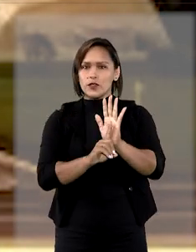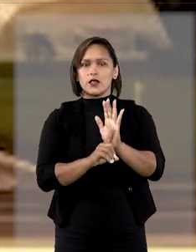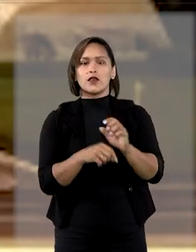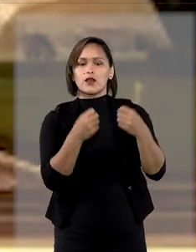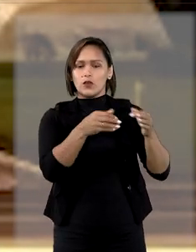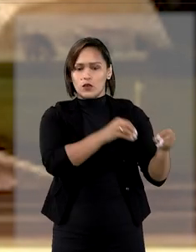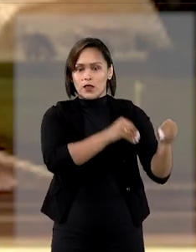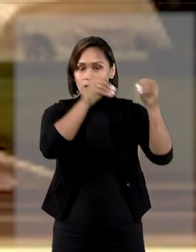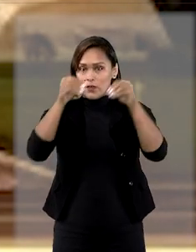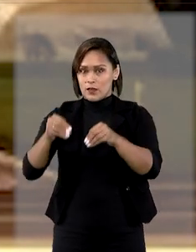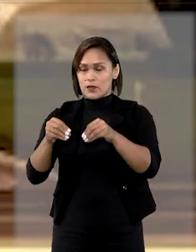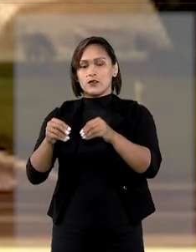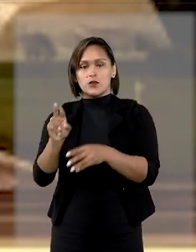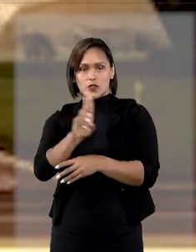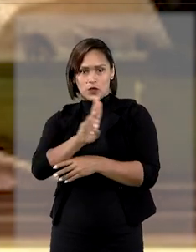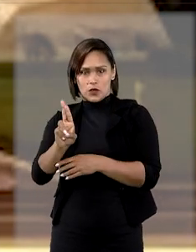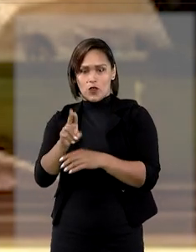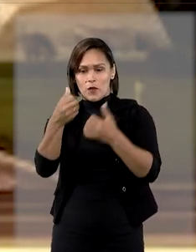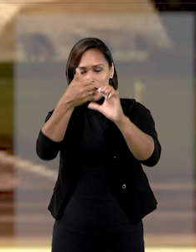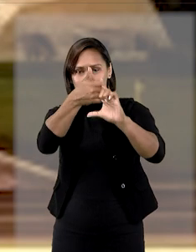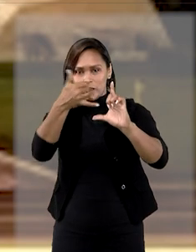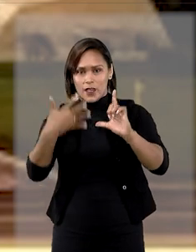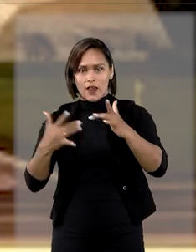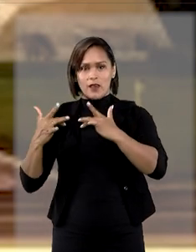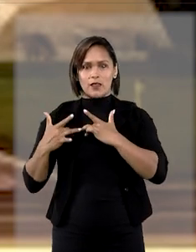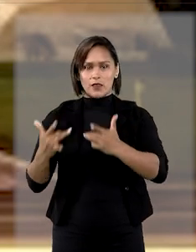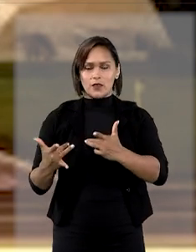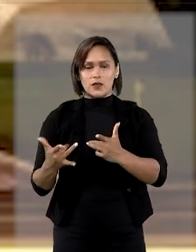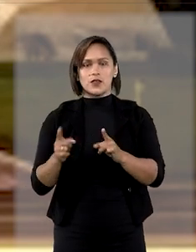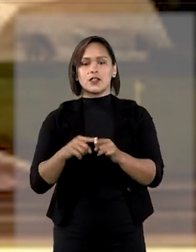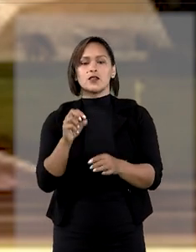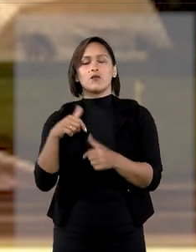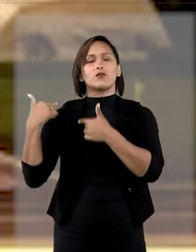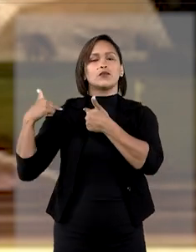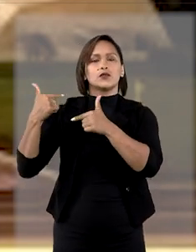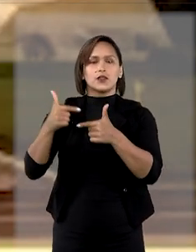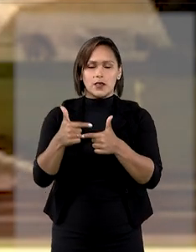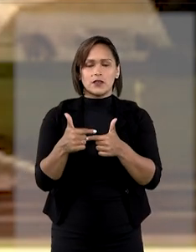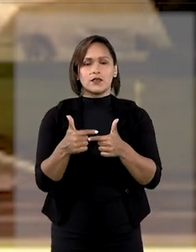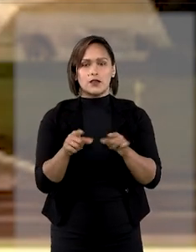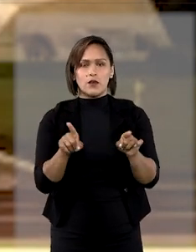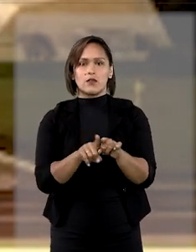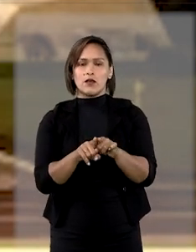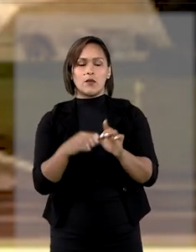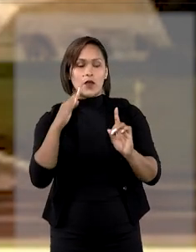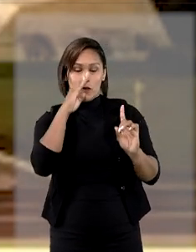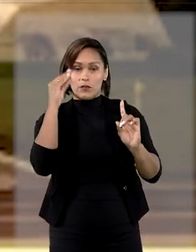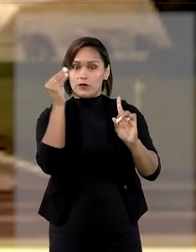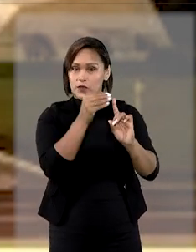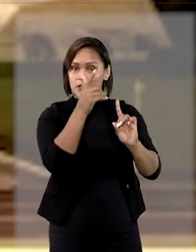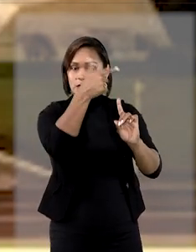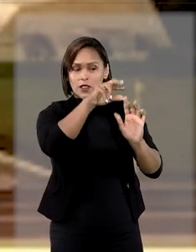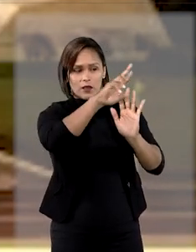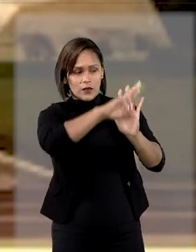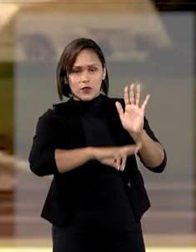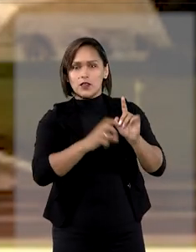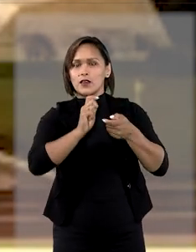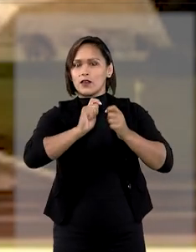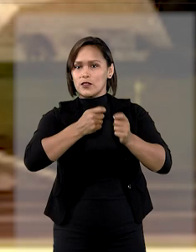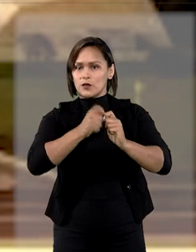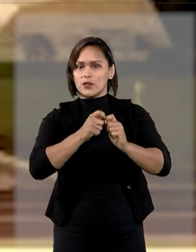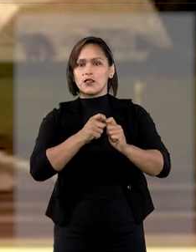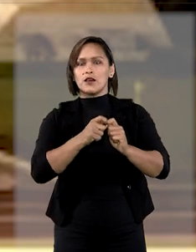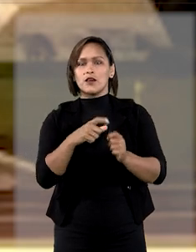a transmissão da titularidade que caracteriza a doação se dará por tradição, eventualmente objeto de registro